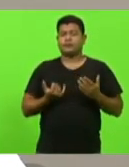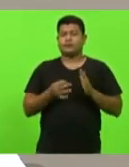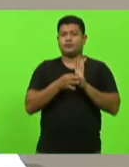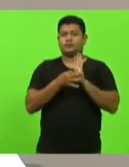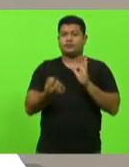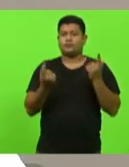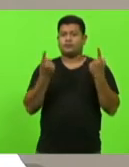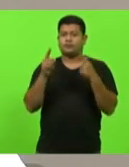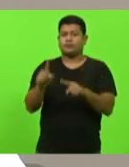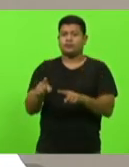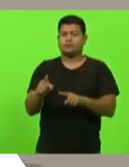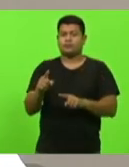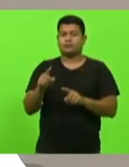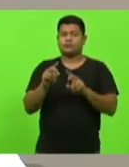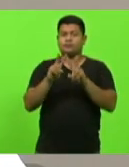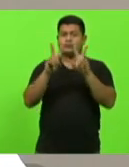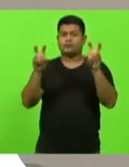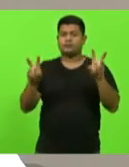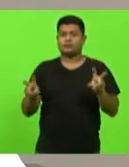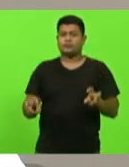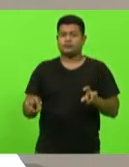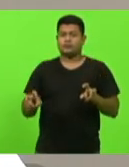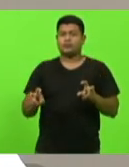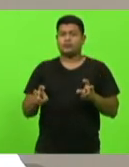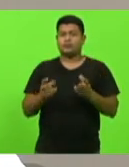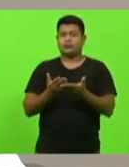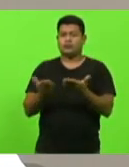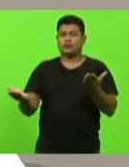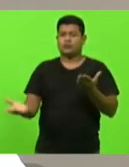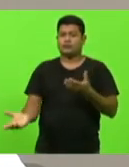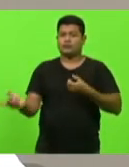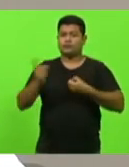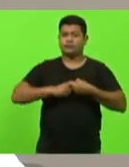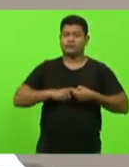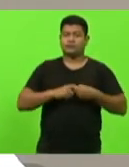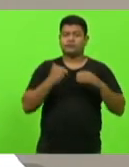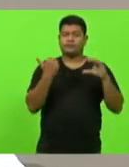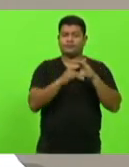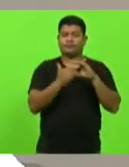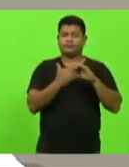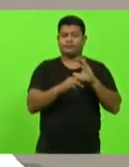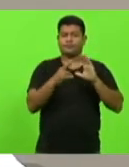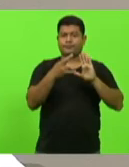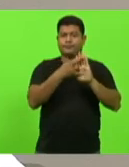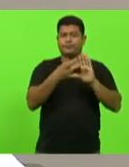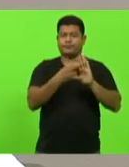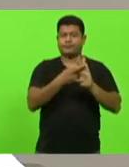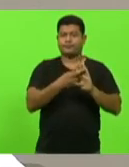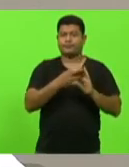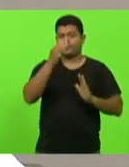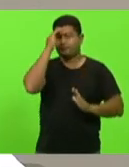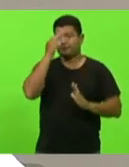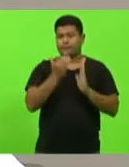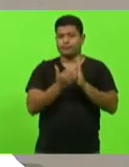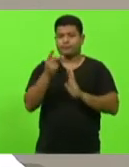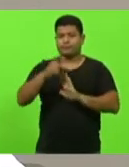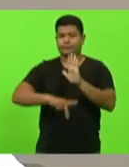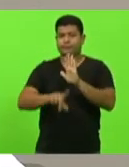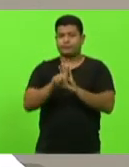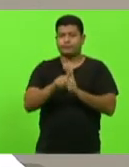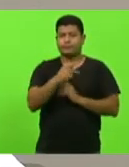seguintes matérias e que as mesmas terão seu encaminhamento conforme o regimento interno. Projeto de Lei